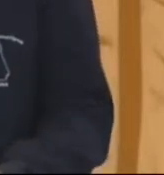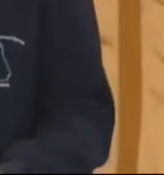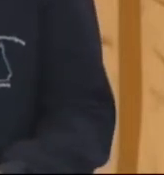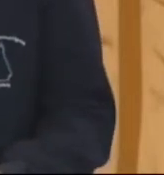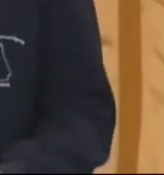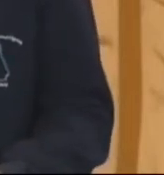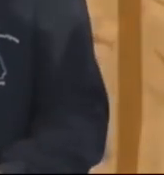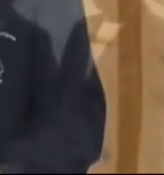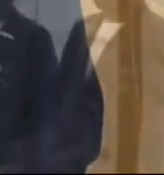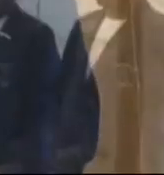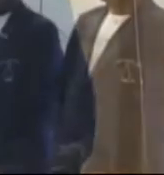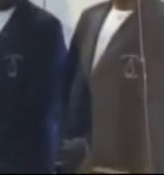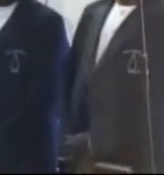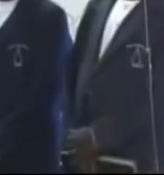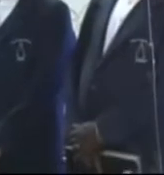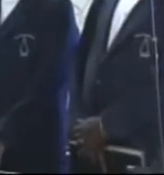livrou. E